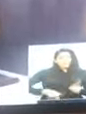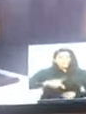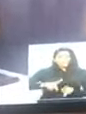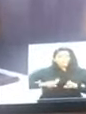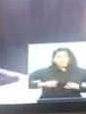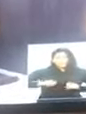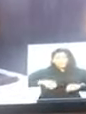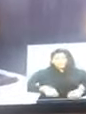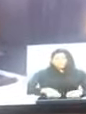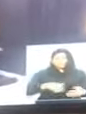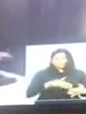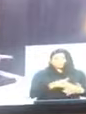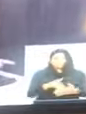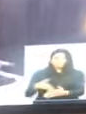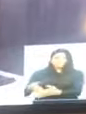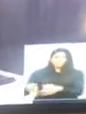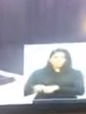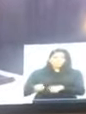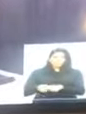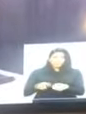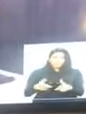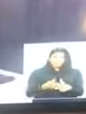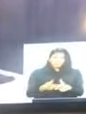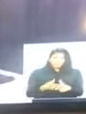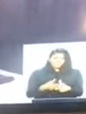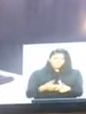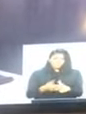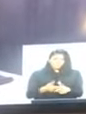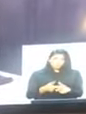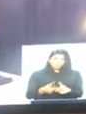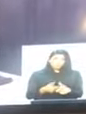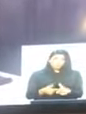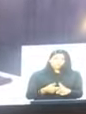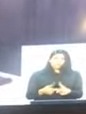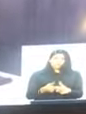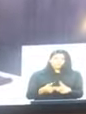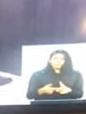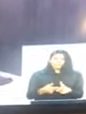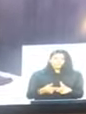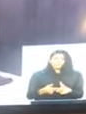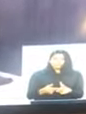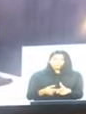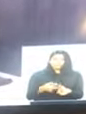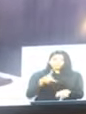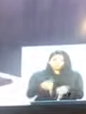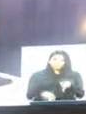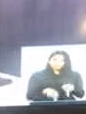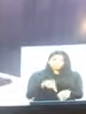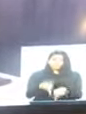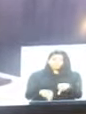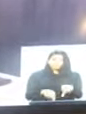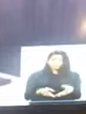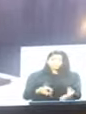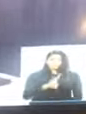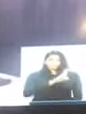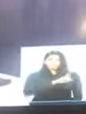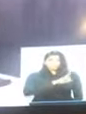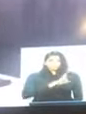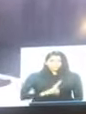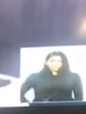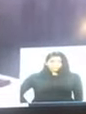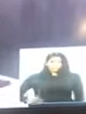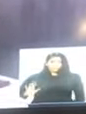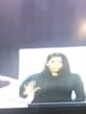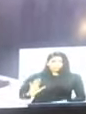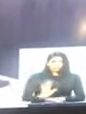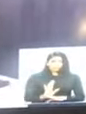os desafios e os problemas que a população enfrenta, porque é o vereador, aquela liderança política que